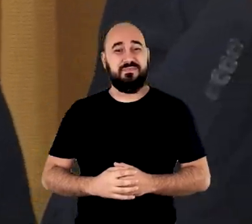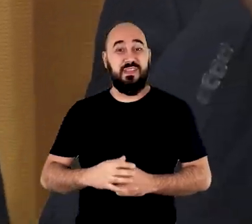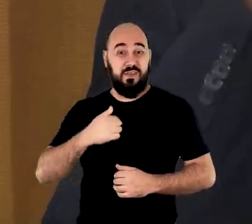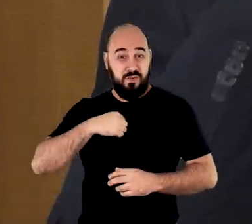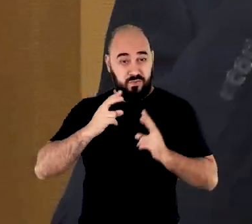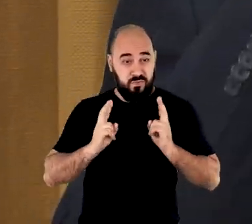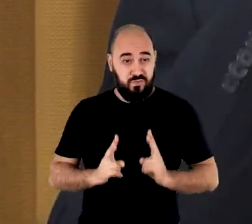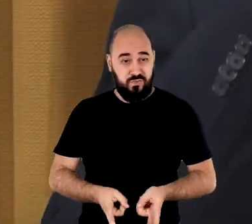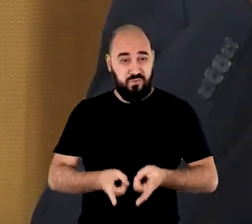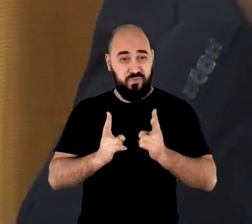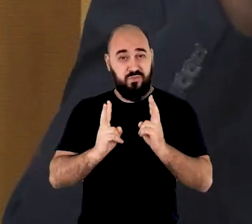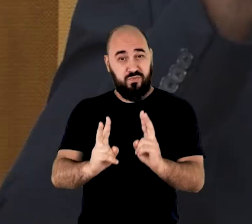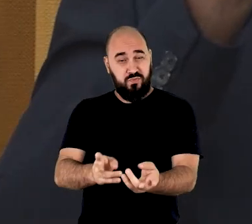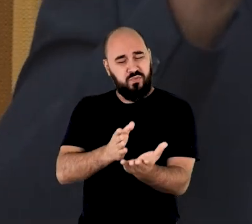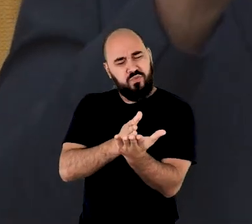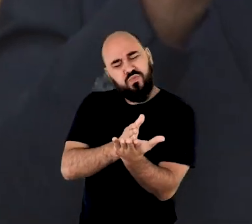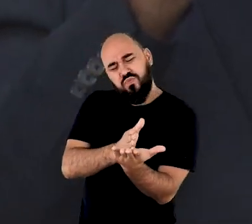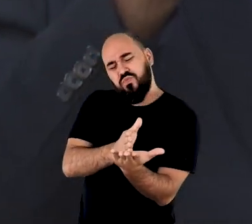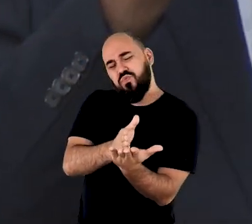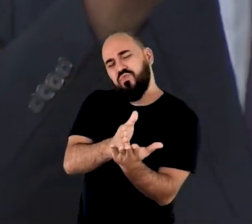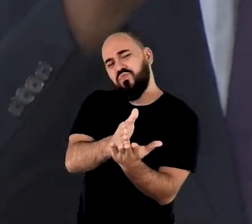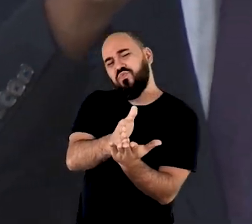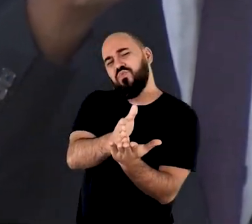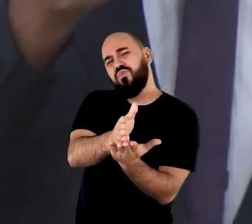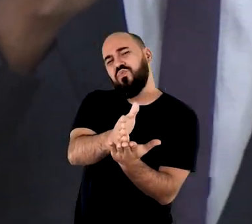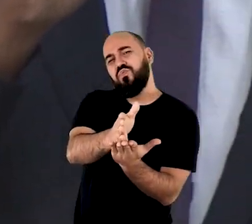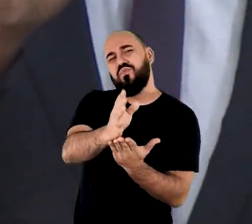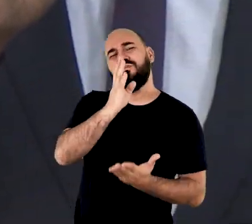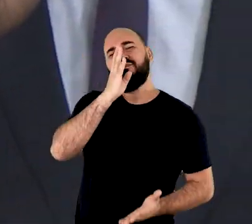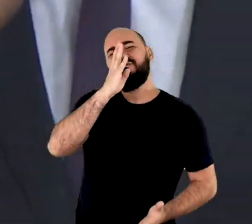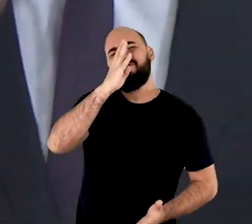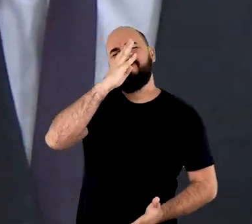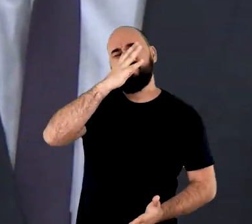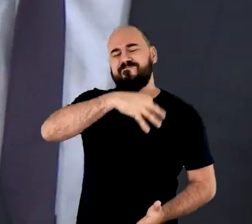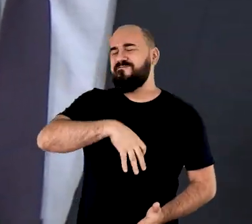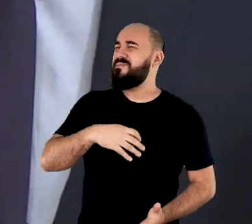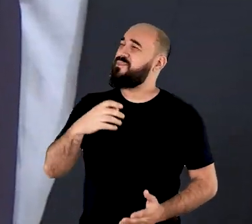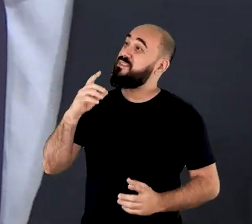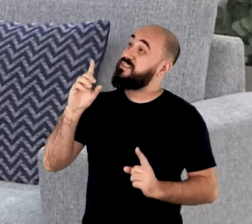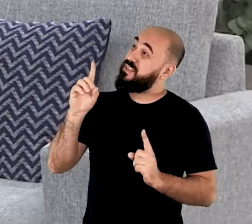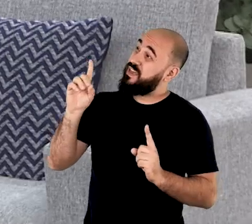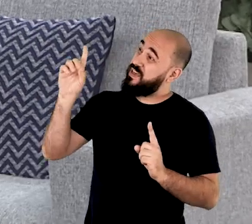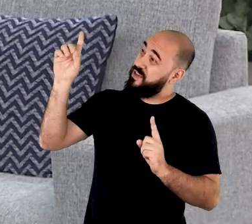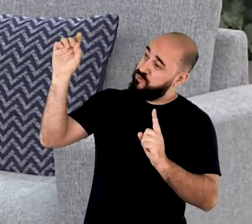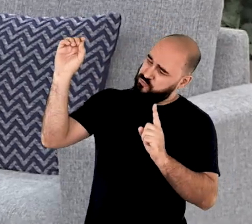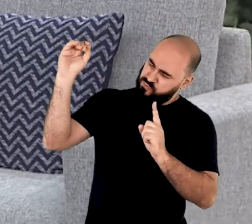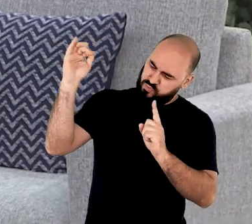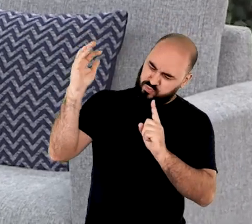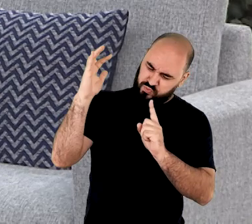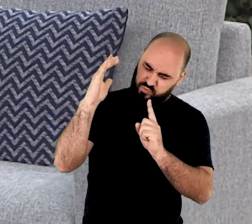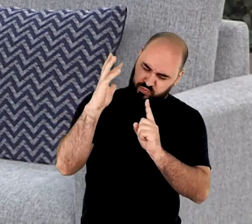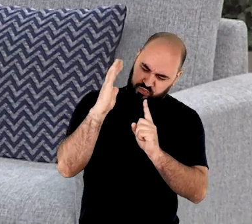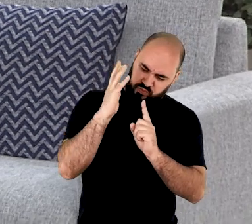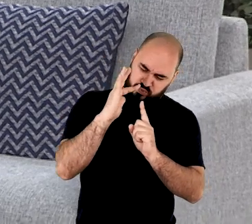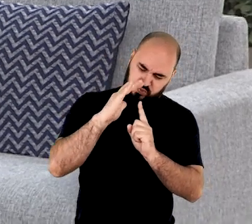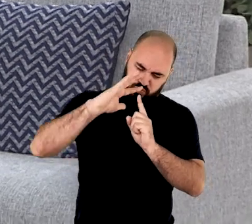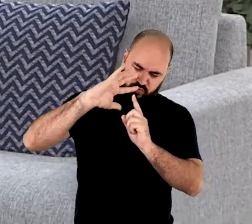Prossigo caminhando à sombra do Eterno que